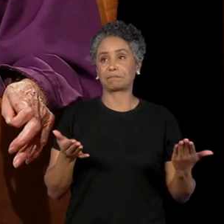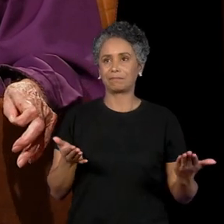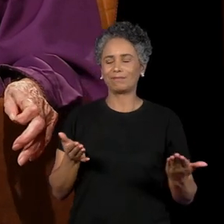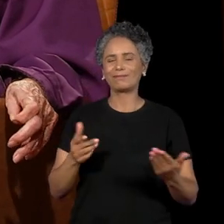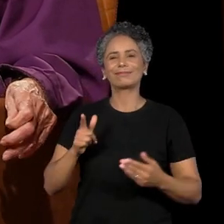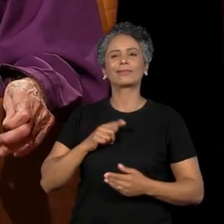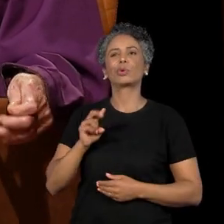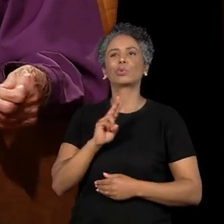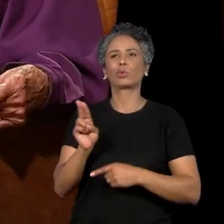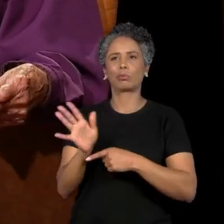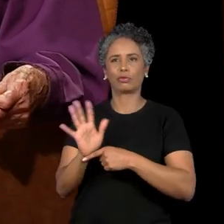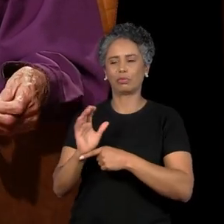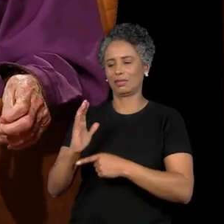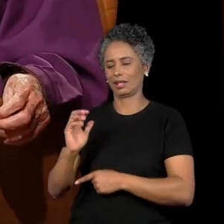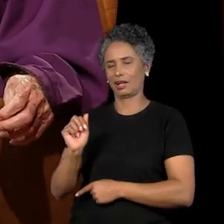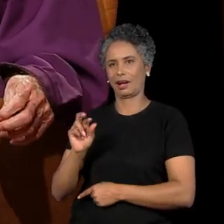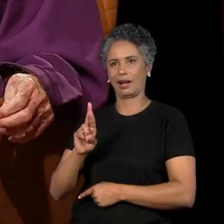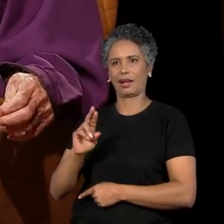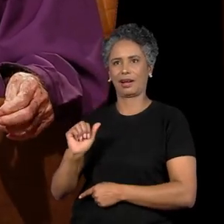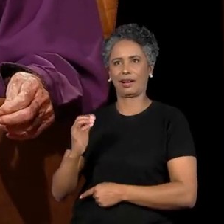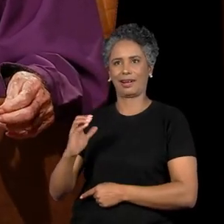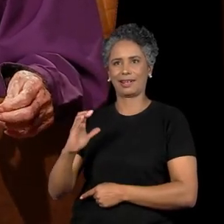Era